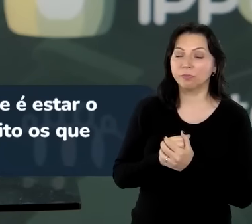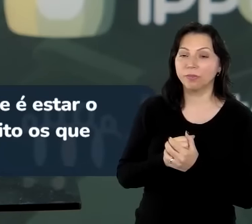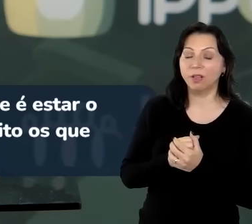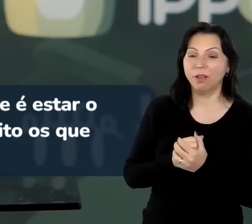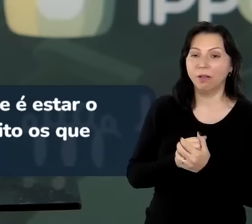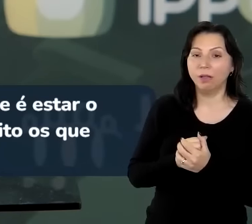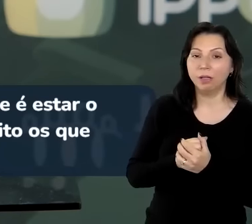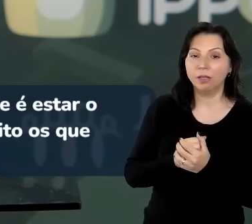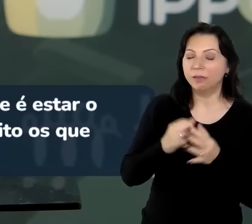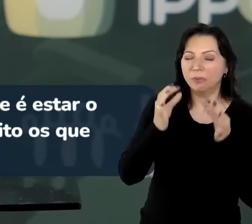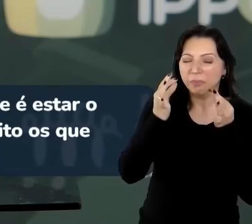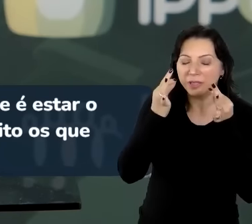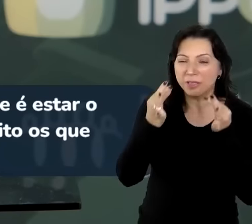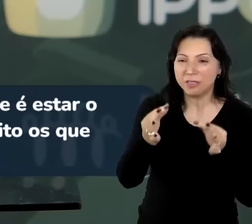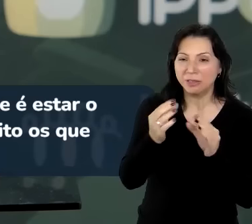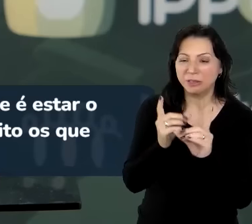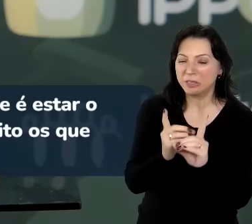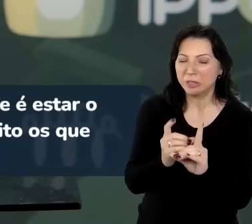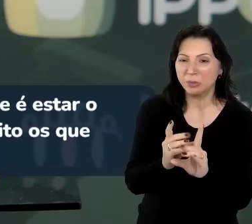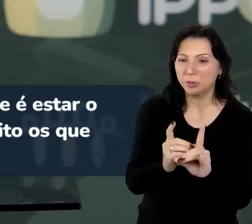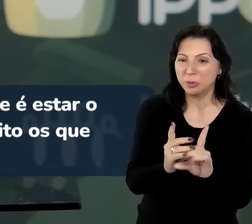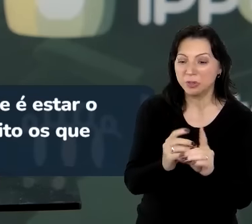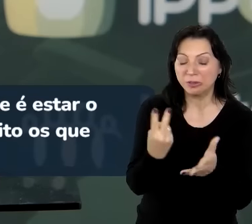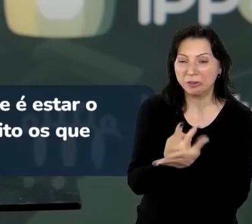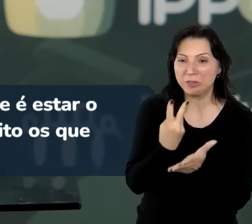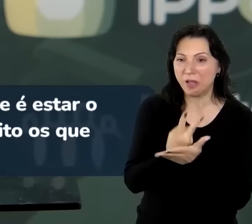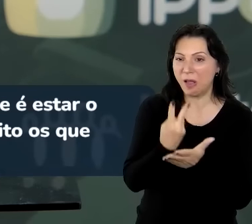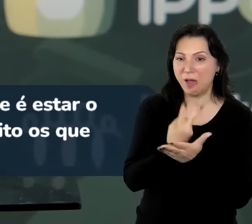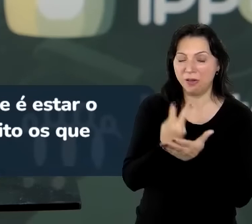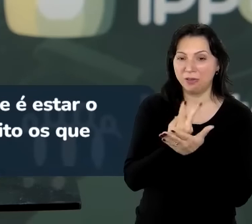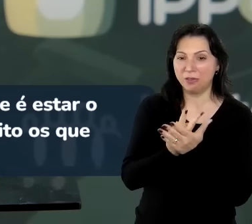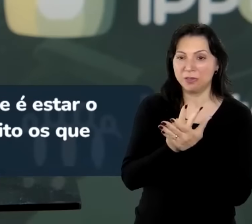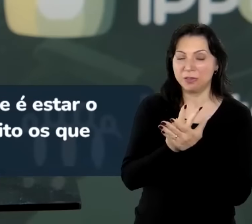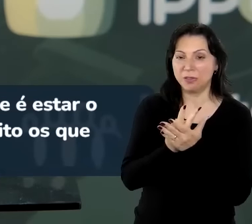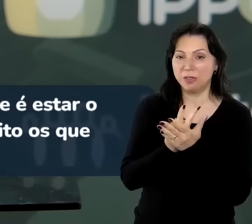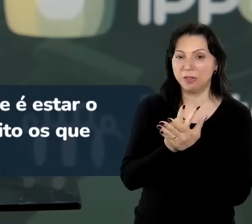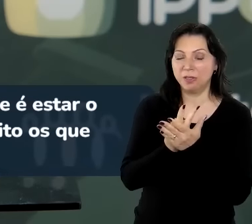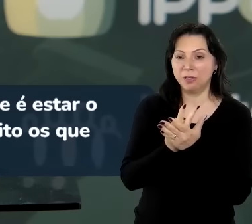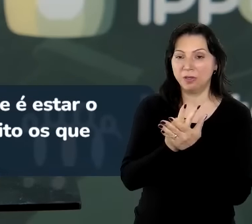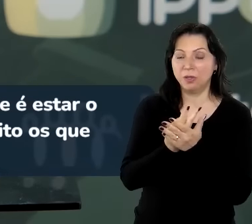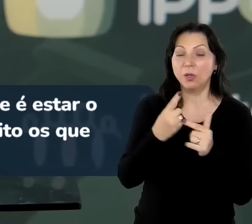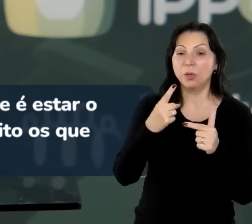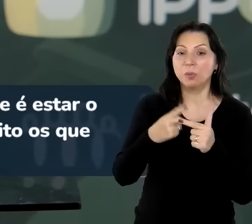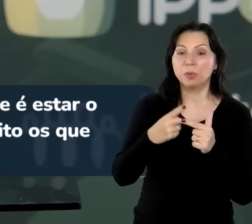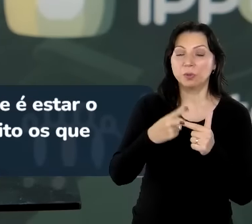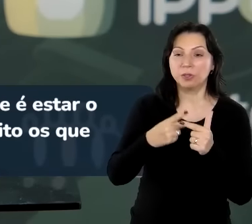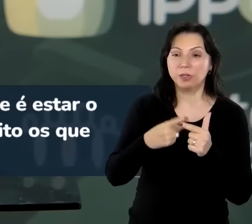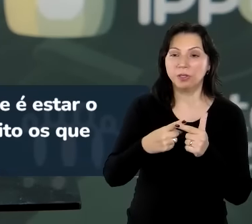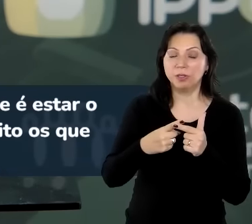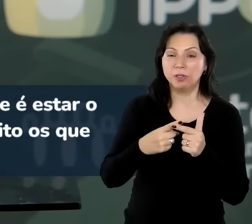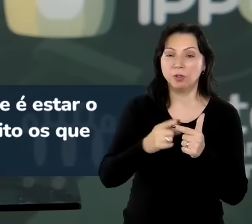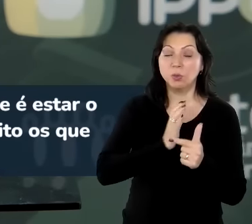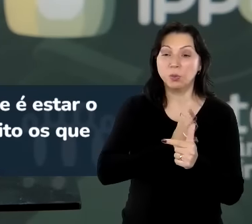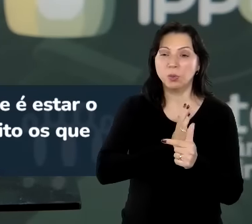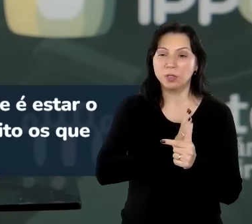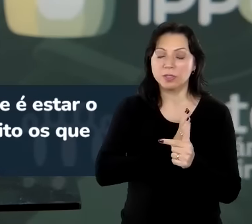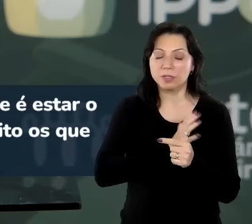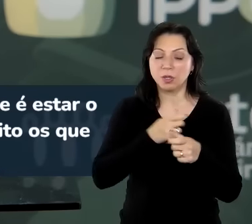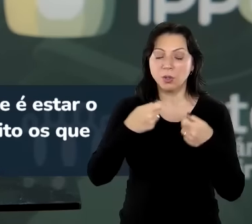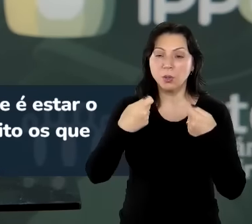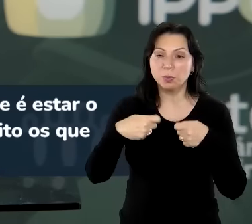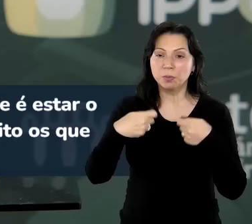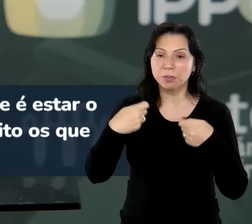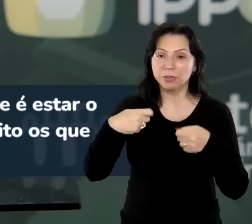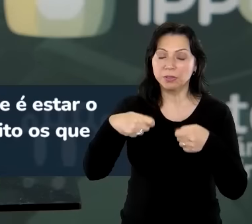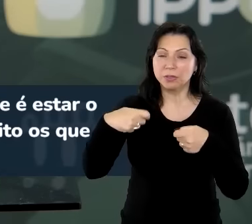doutrinas várias e estranhas, porquanto que vale a estar o coração confirmado com graça e não